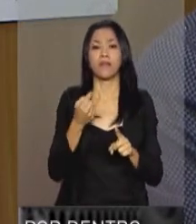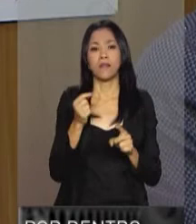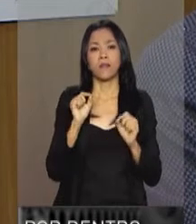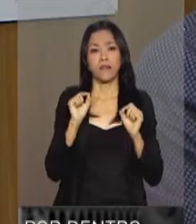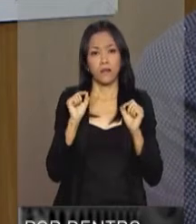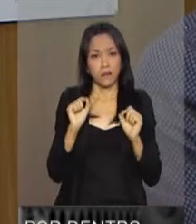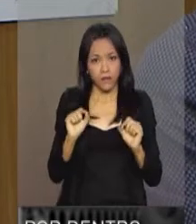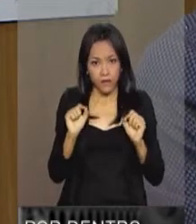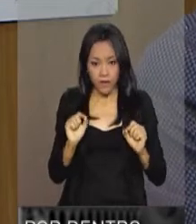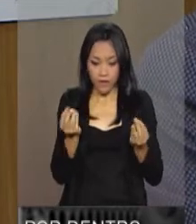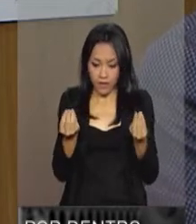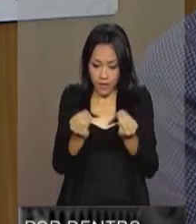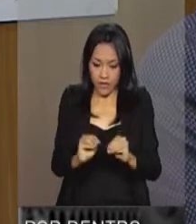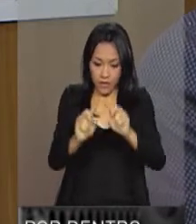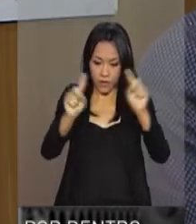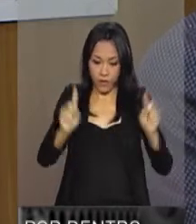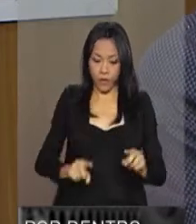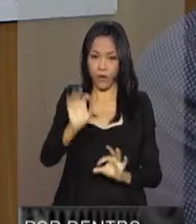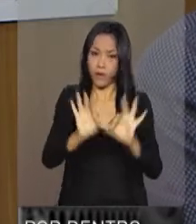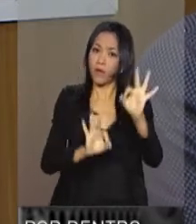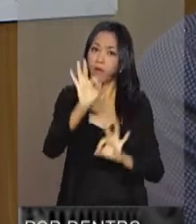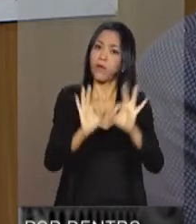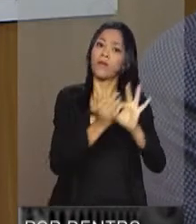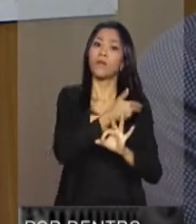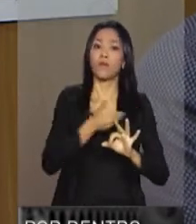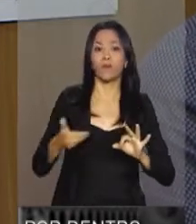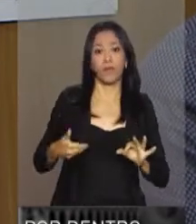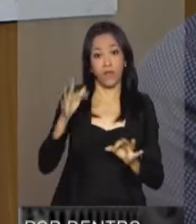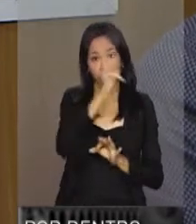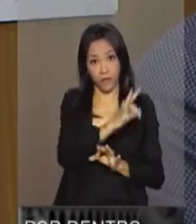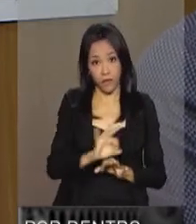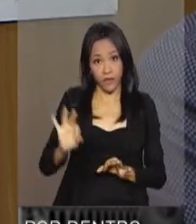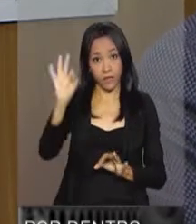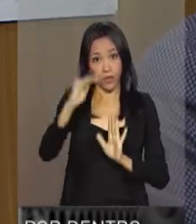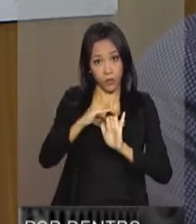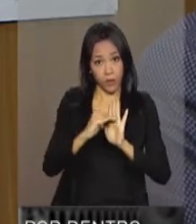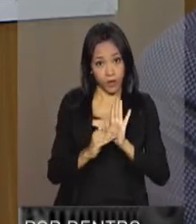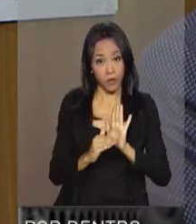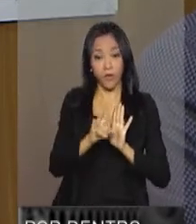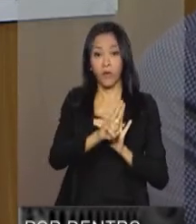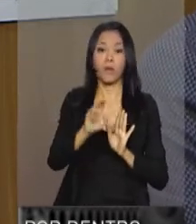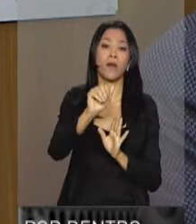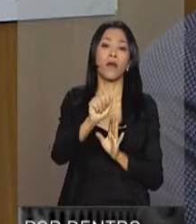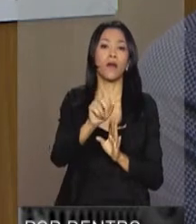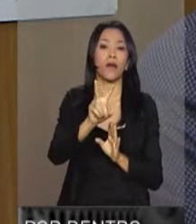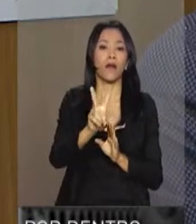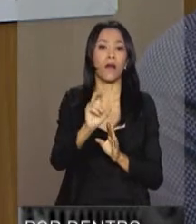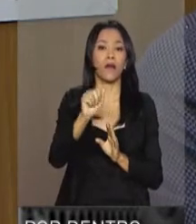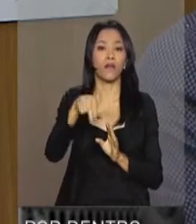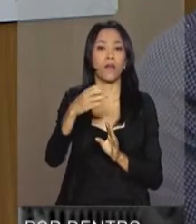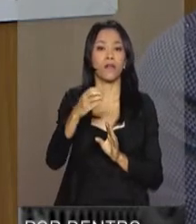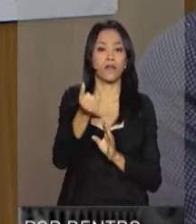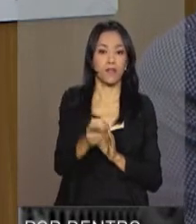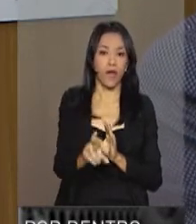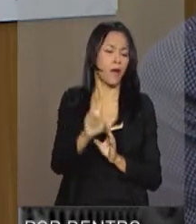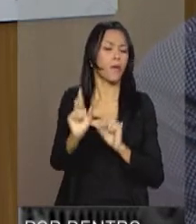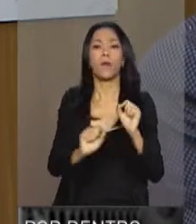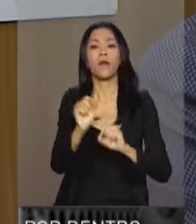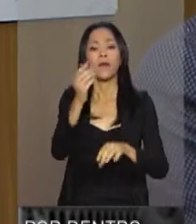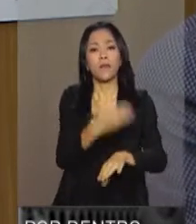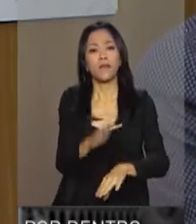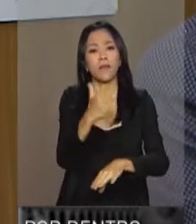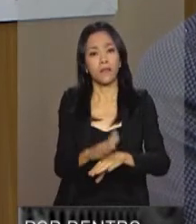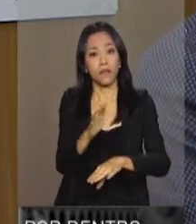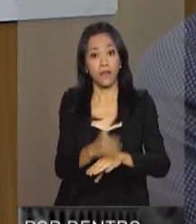no plano do governo federal no âmbito do avançar a capacitação dos pequenos municípios e o nosso